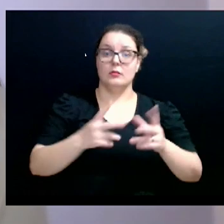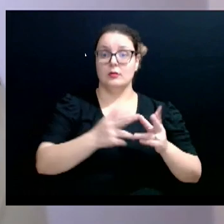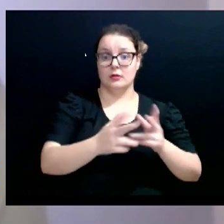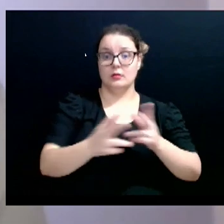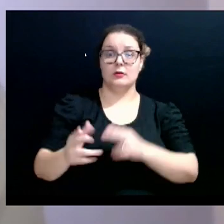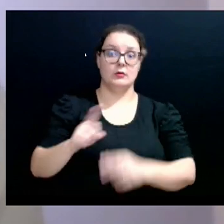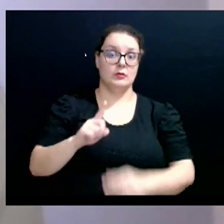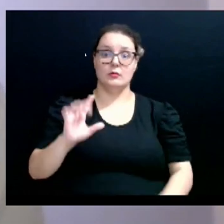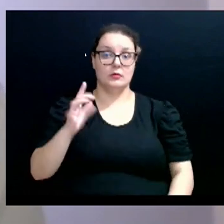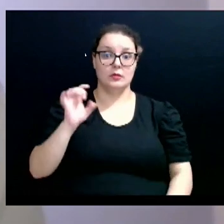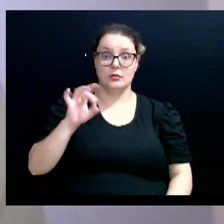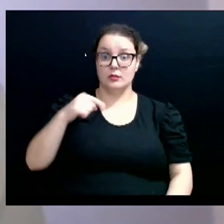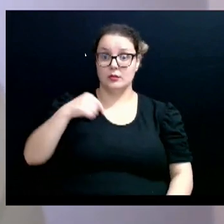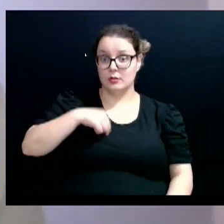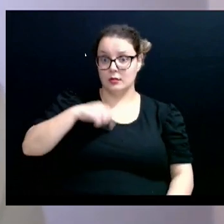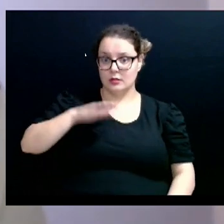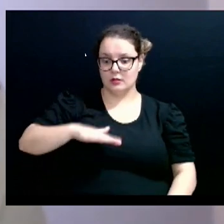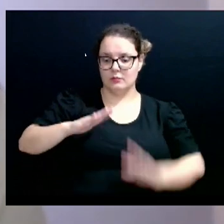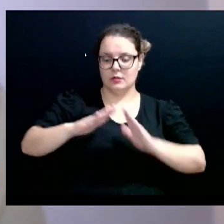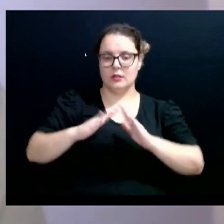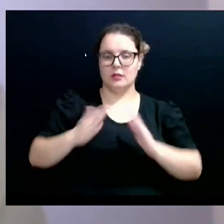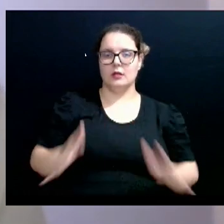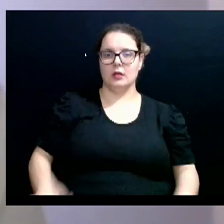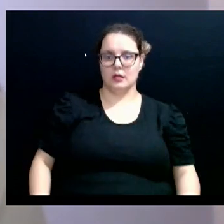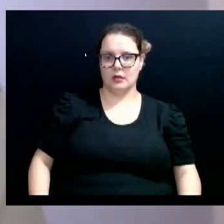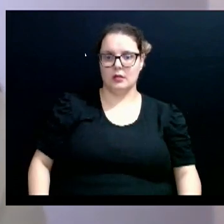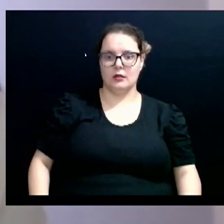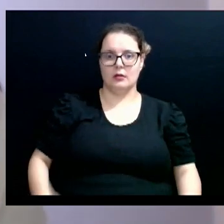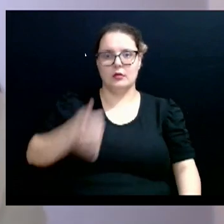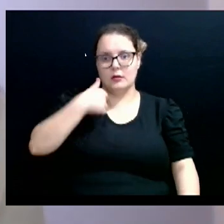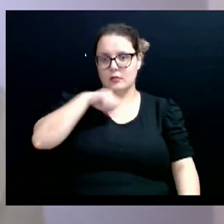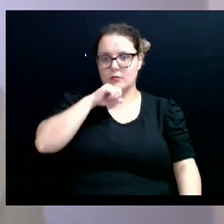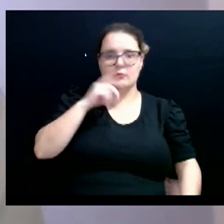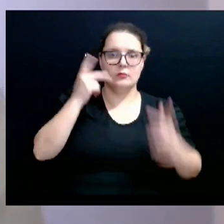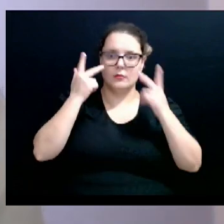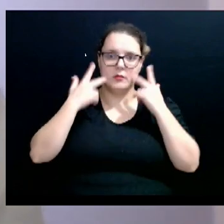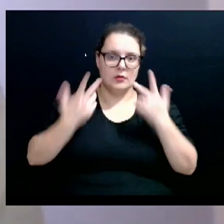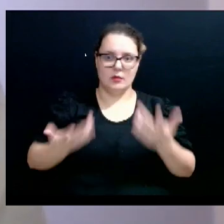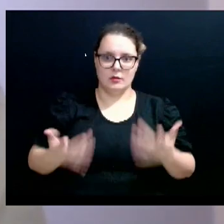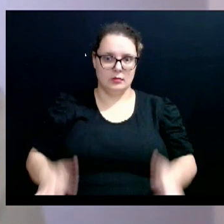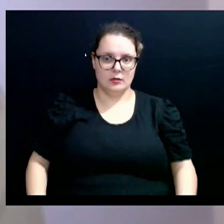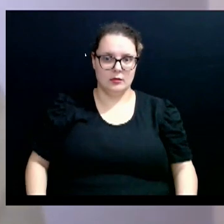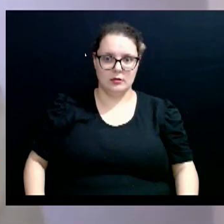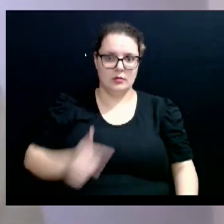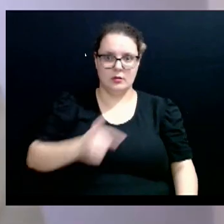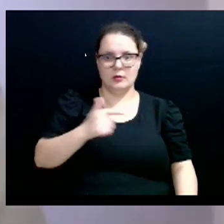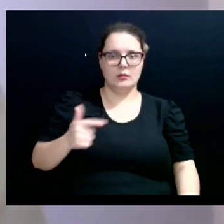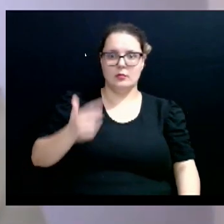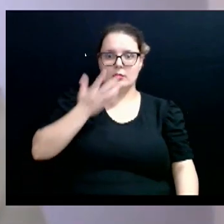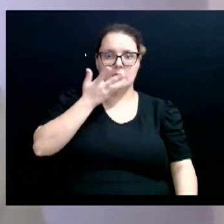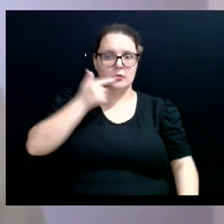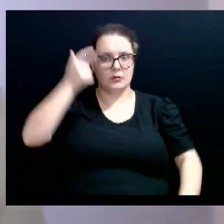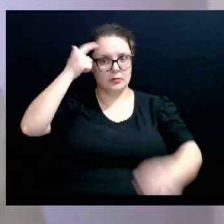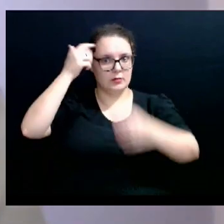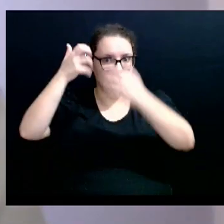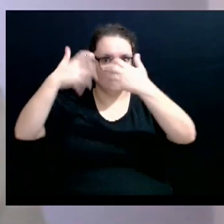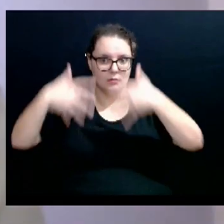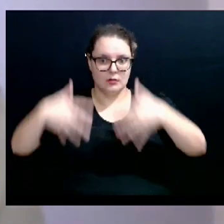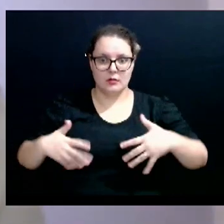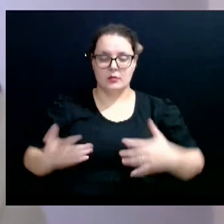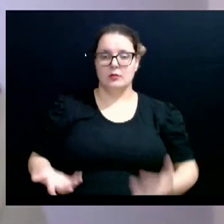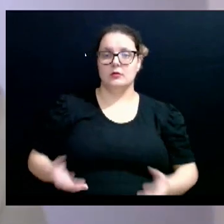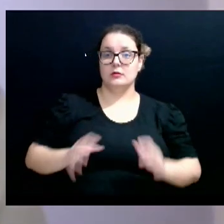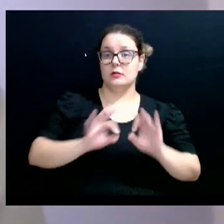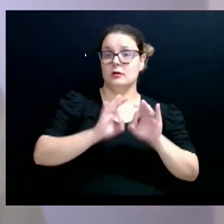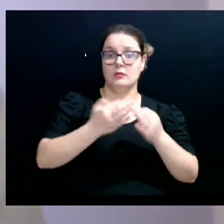casa". Isso. Porque mesmo uma maternidade normal, que não tem nenhuma criança neurodivergente, às vezes essa família não tem outras,